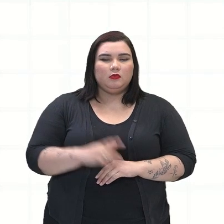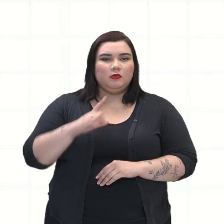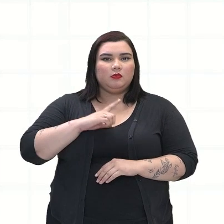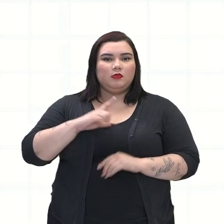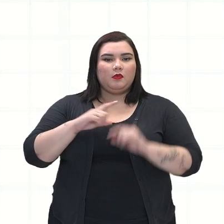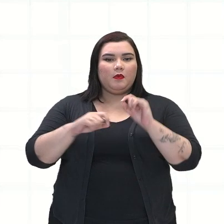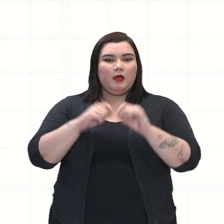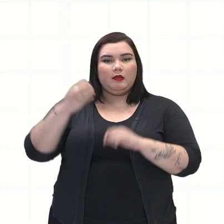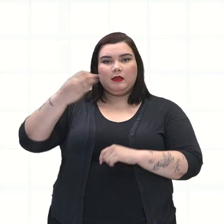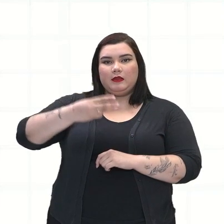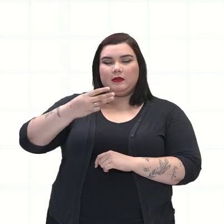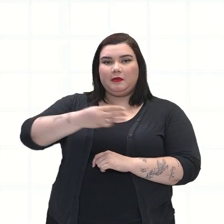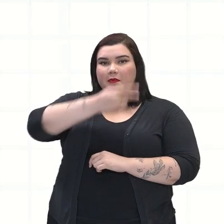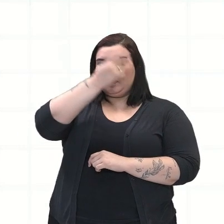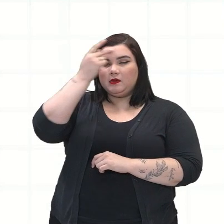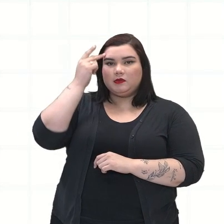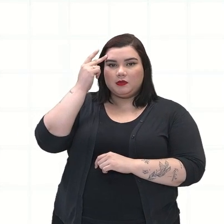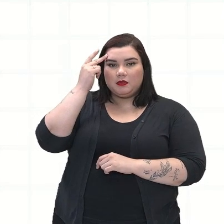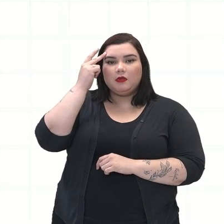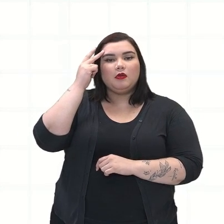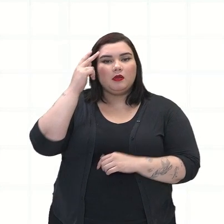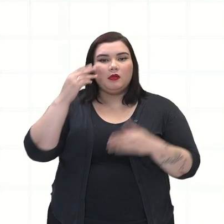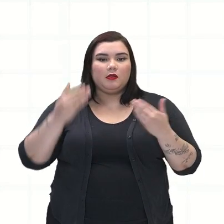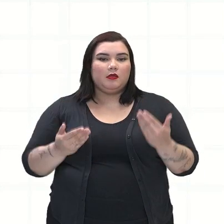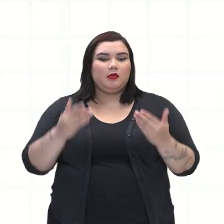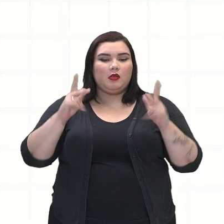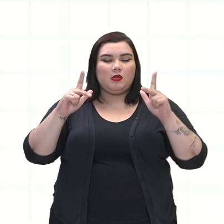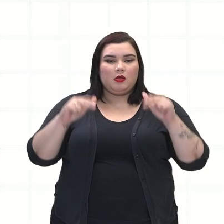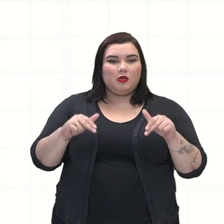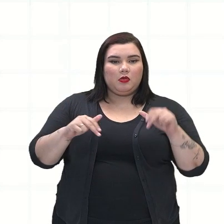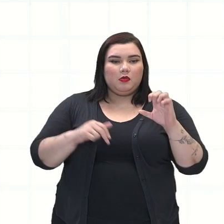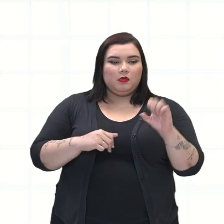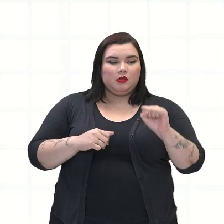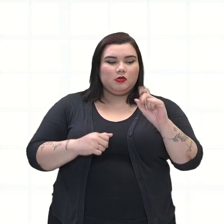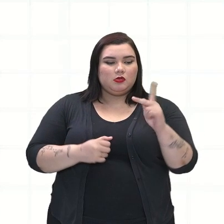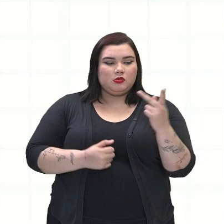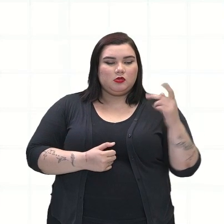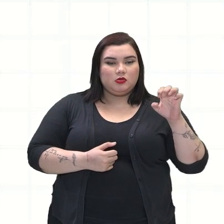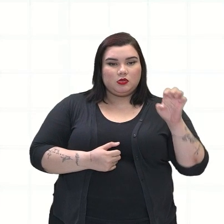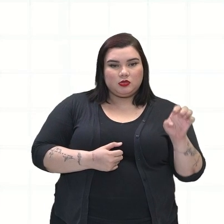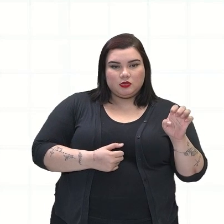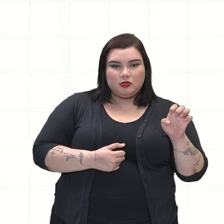terceira pessoa. A Dani, né, é o mesmo que she.